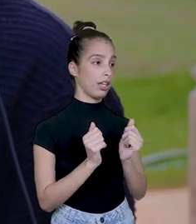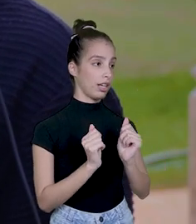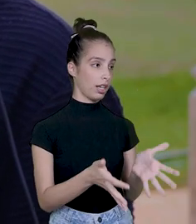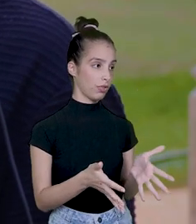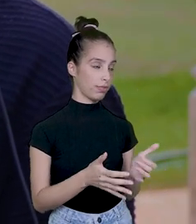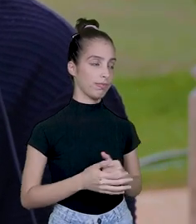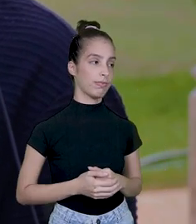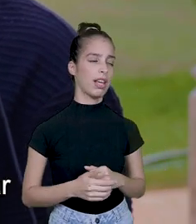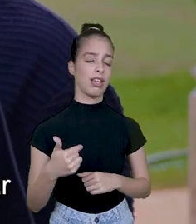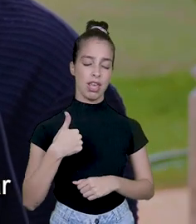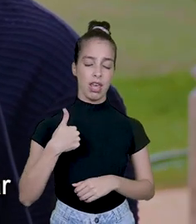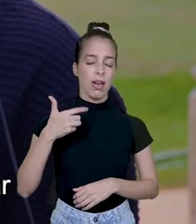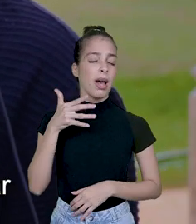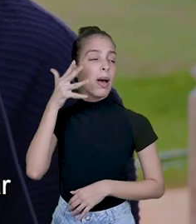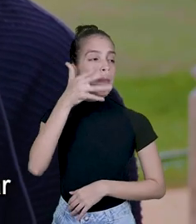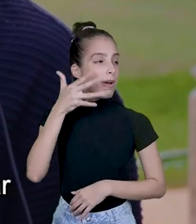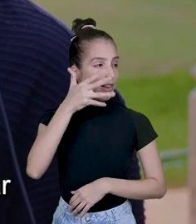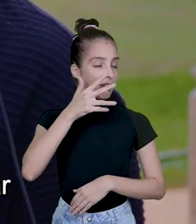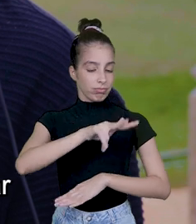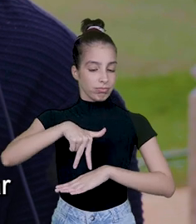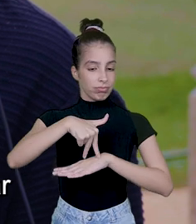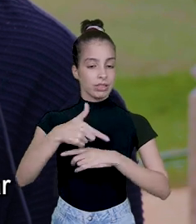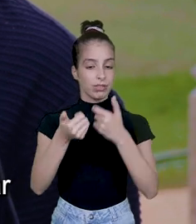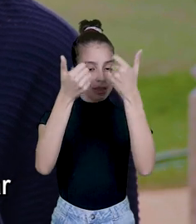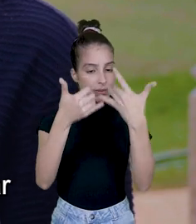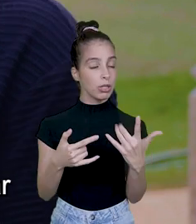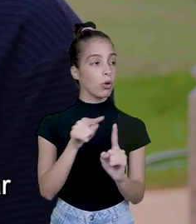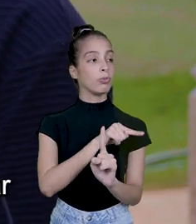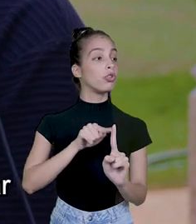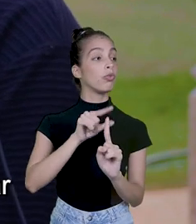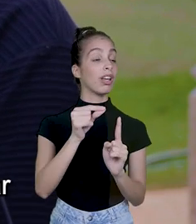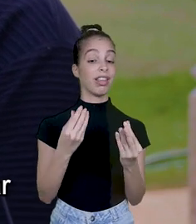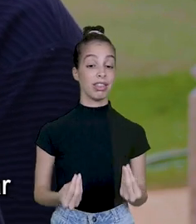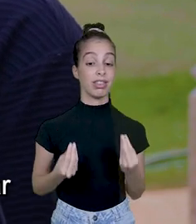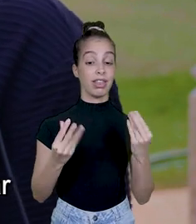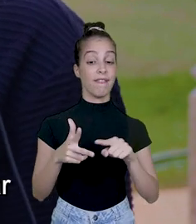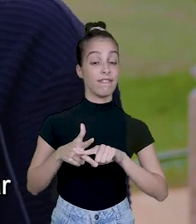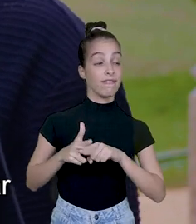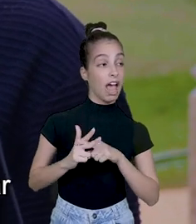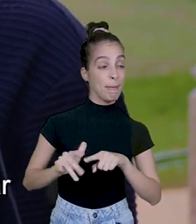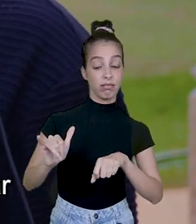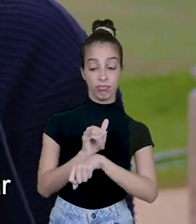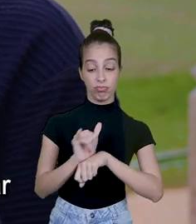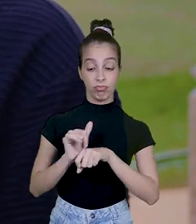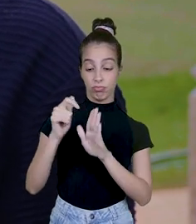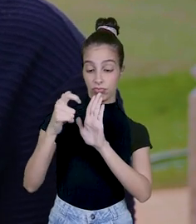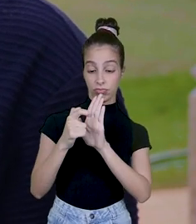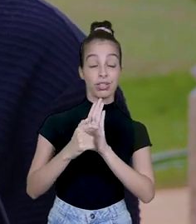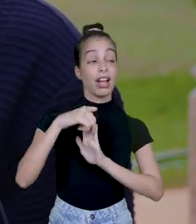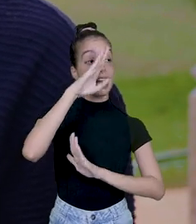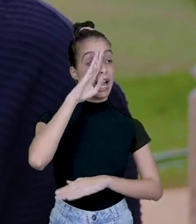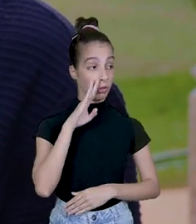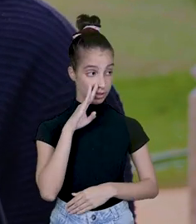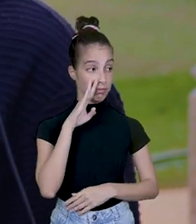enfatizado que o meu objetivo é apresentar ferramentas que a princípio sejam gratuitas né como a gente consegue melhorar noss